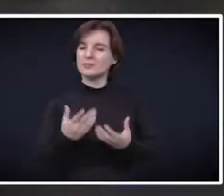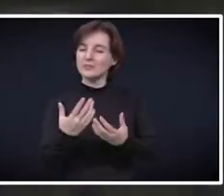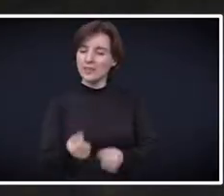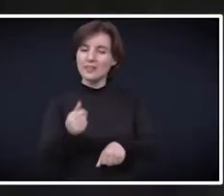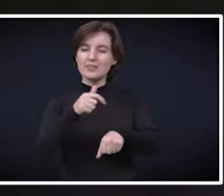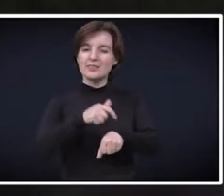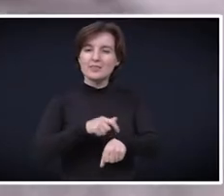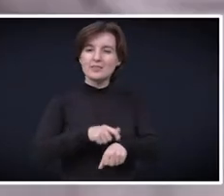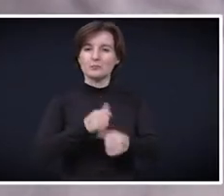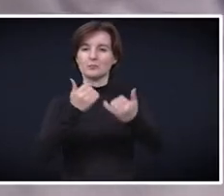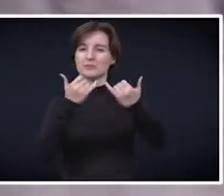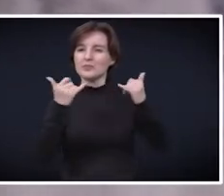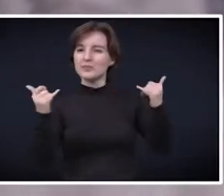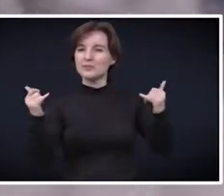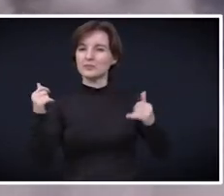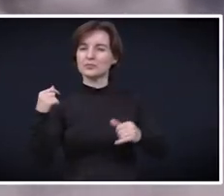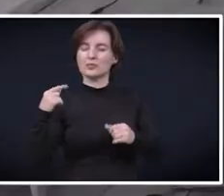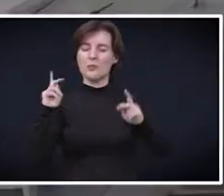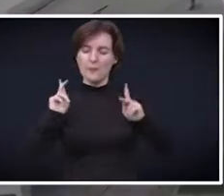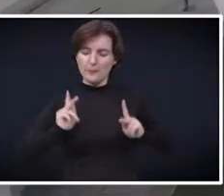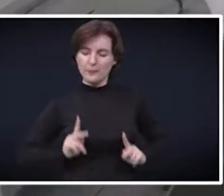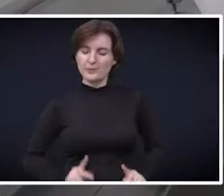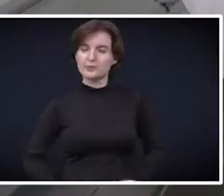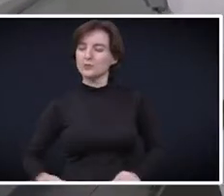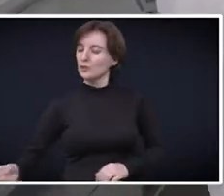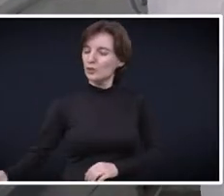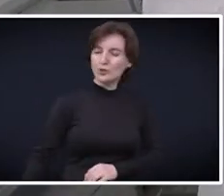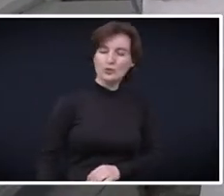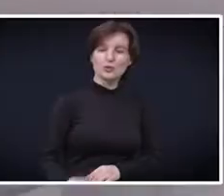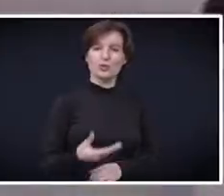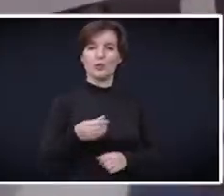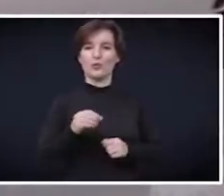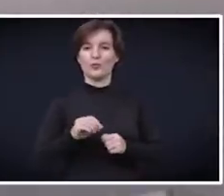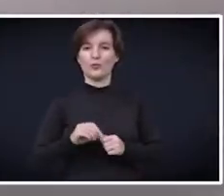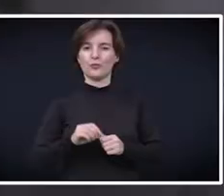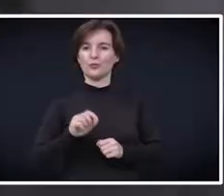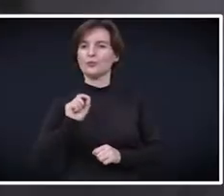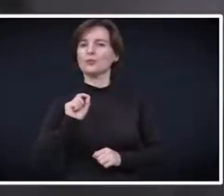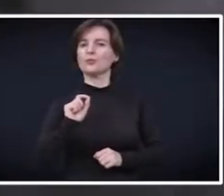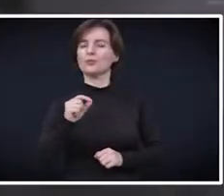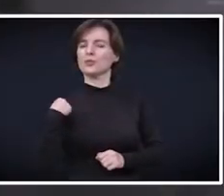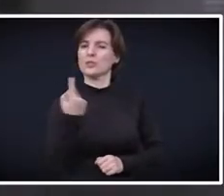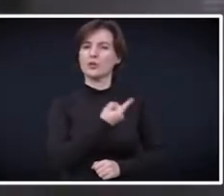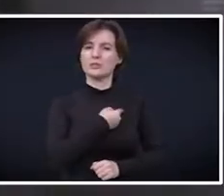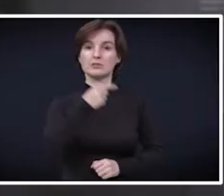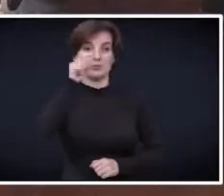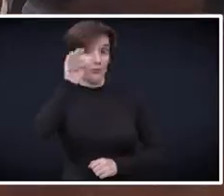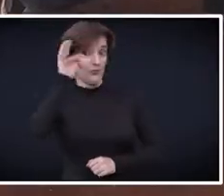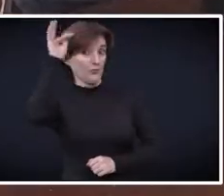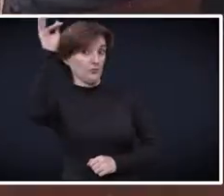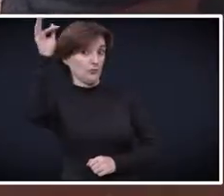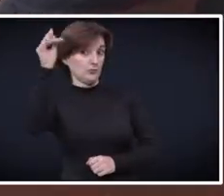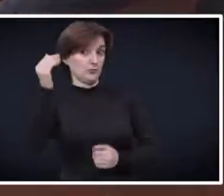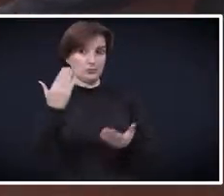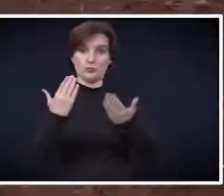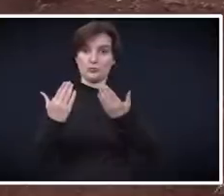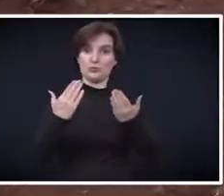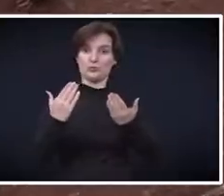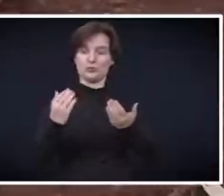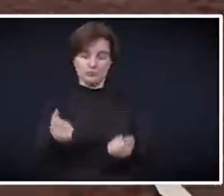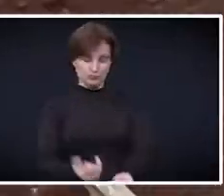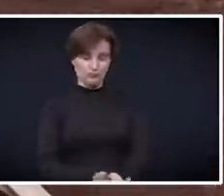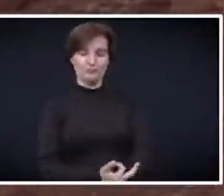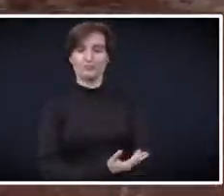seu tempo e energia gente que 9 o que somos somos o futuro liberta